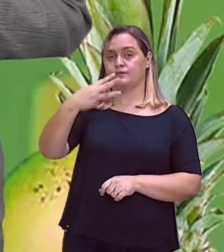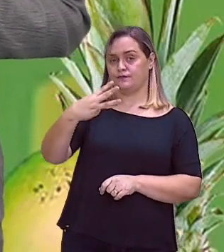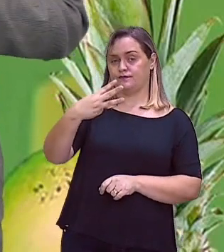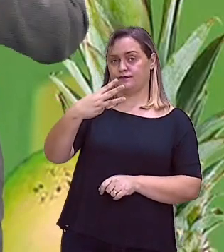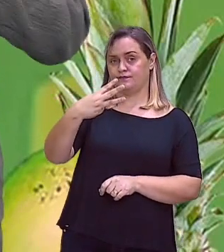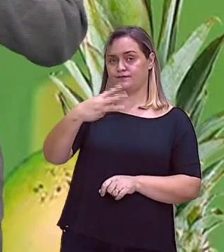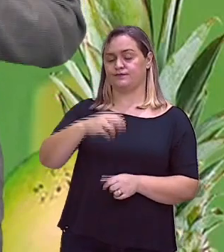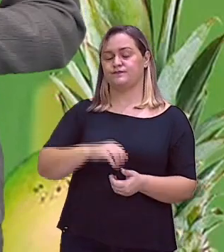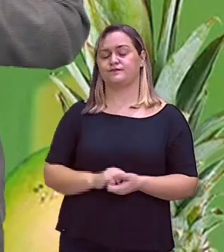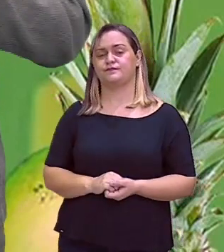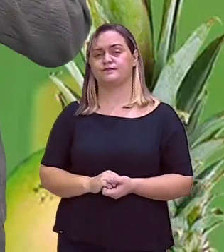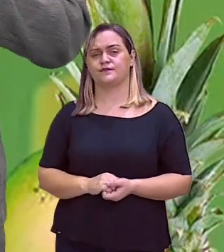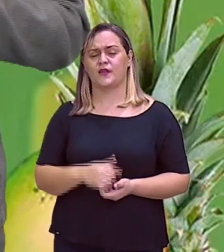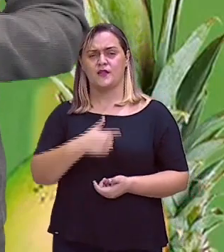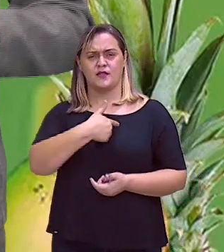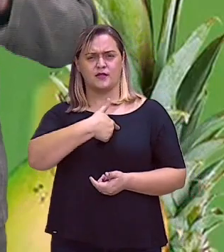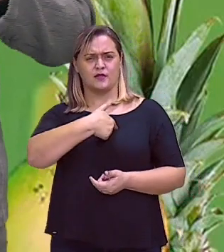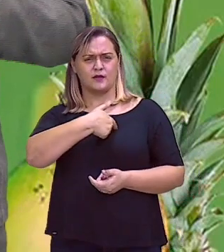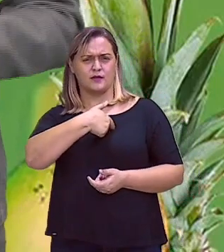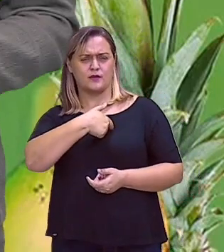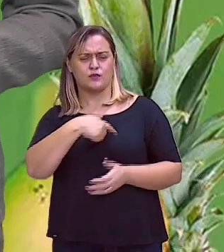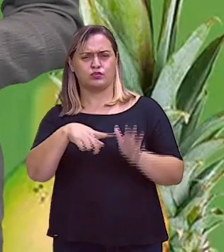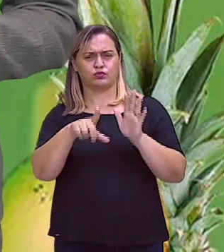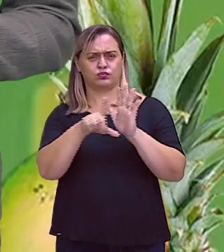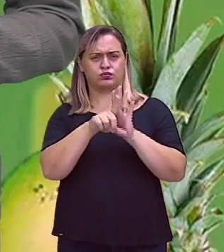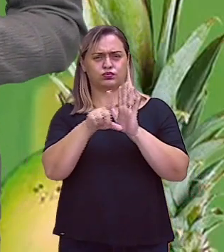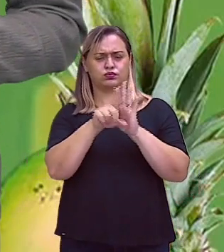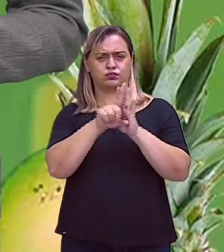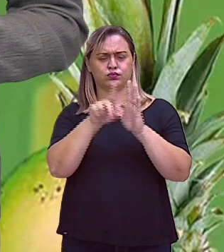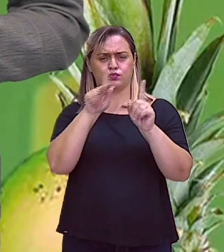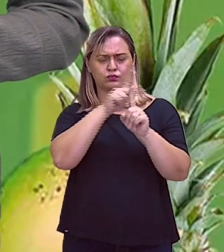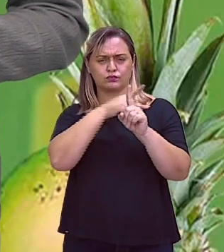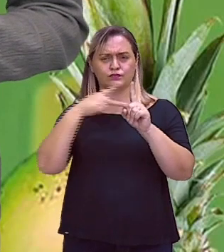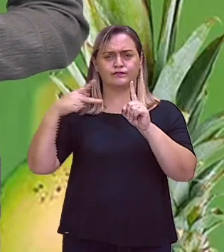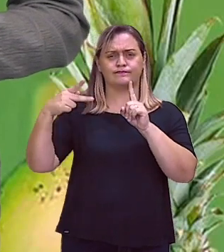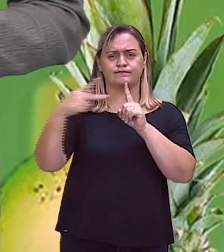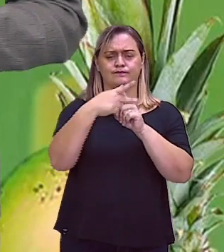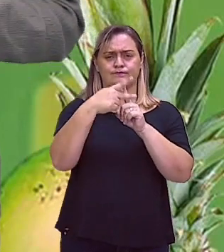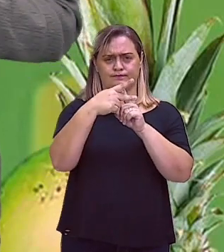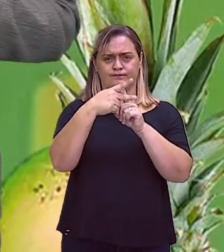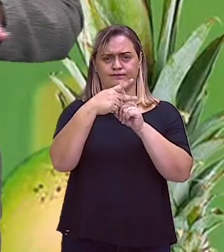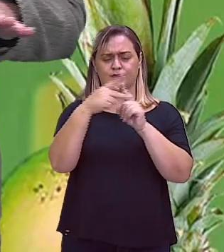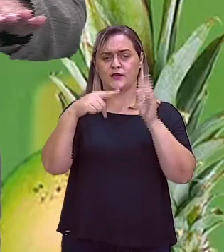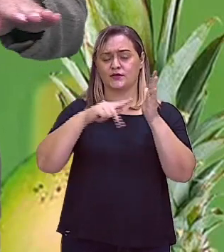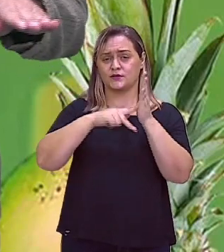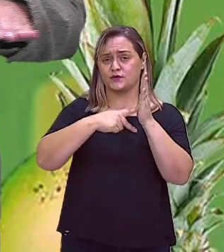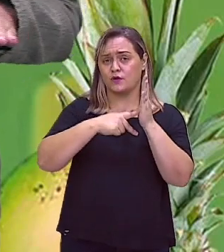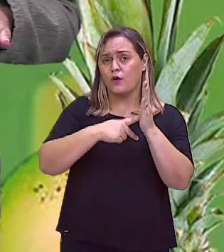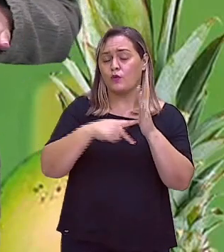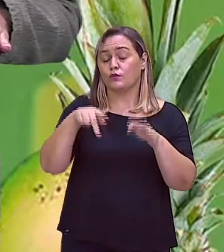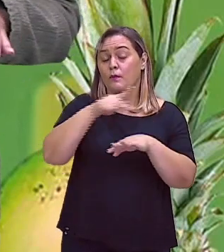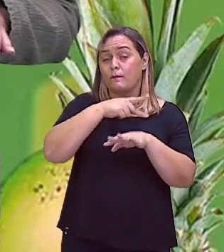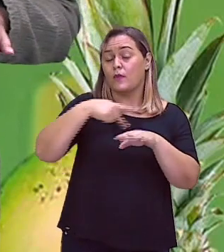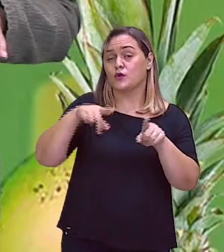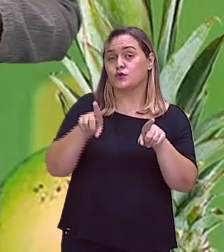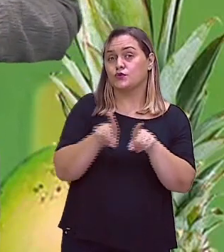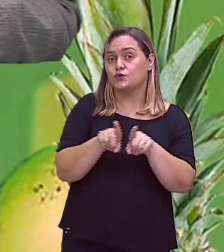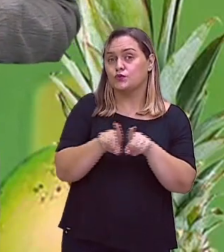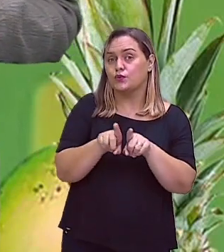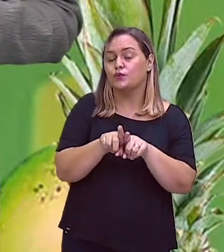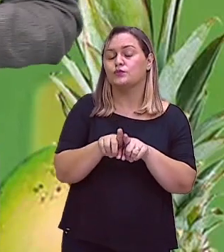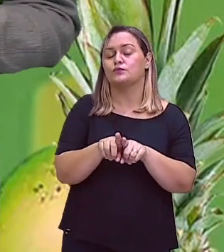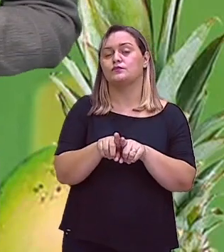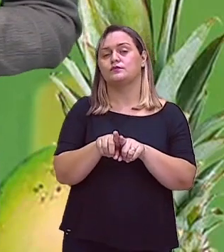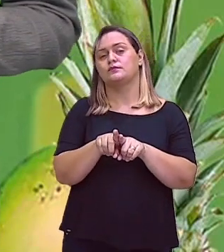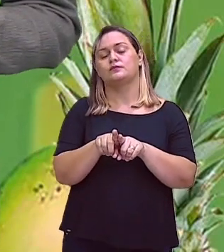o Vargas também ampliou a legislação previdenciária e sindical do país e realizem os seus discursos